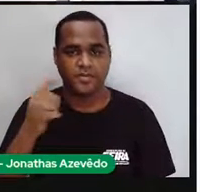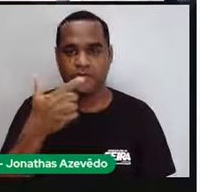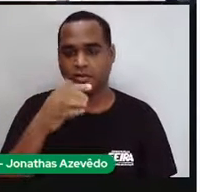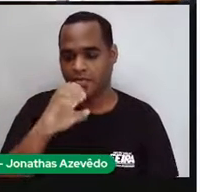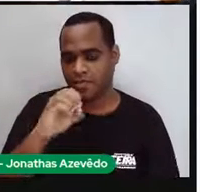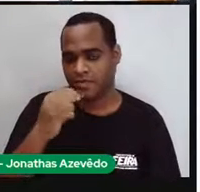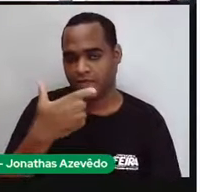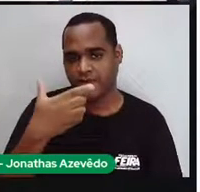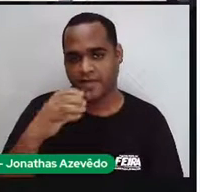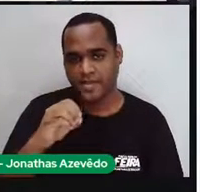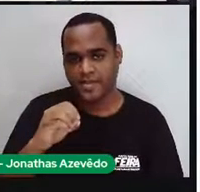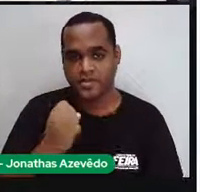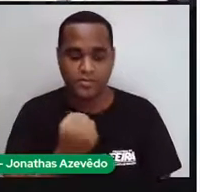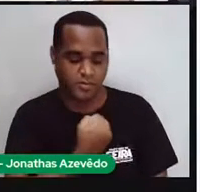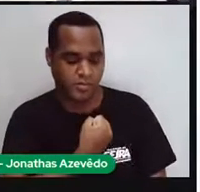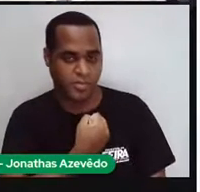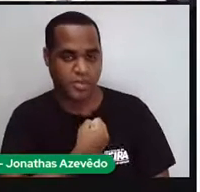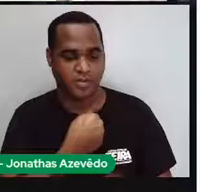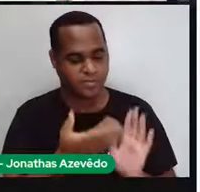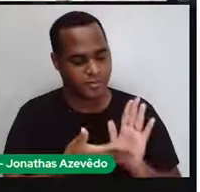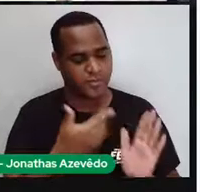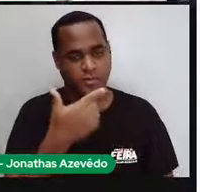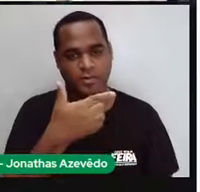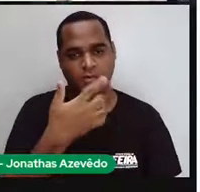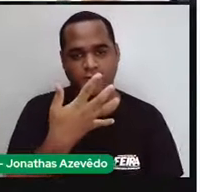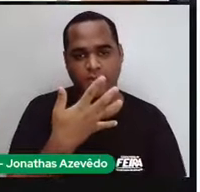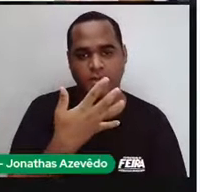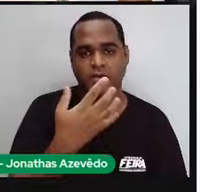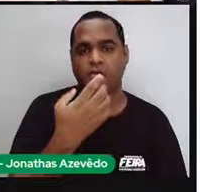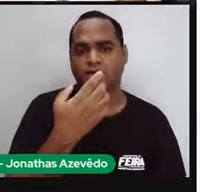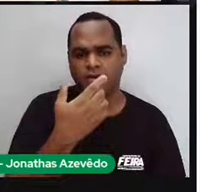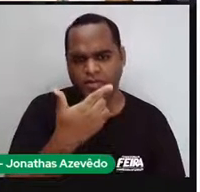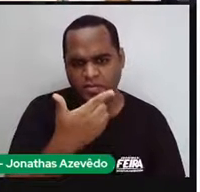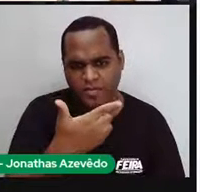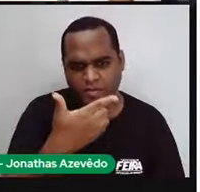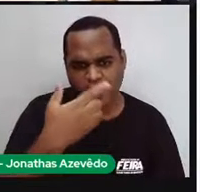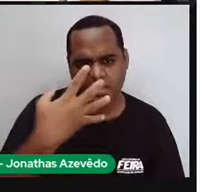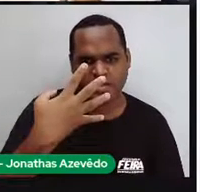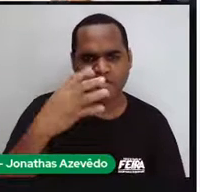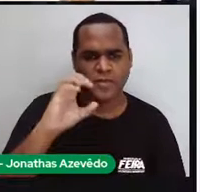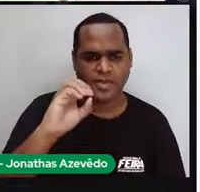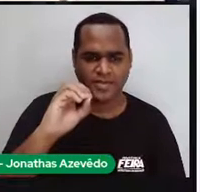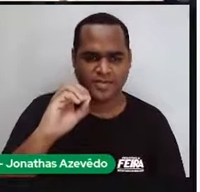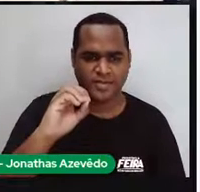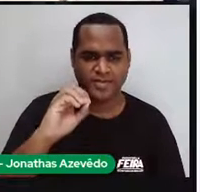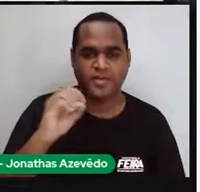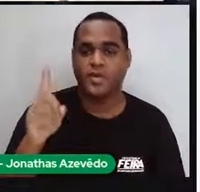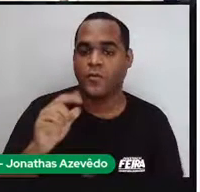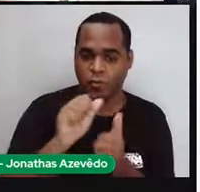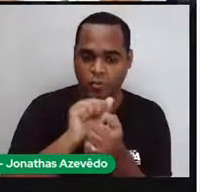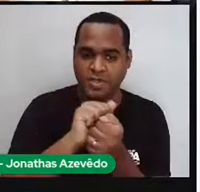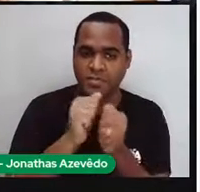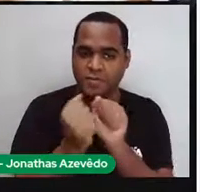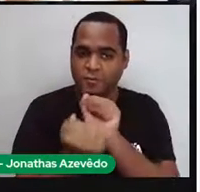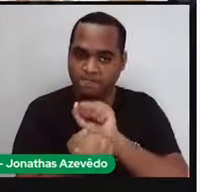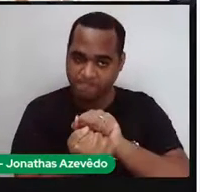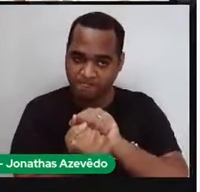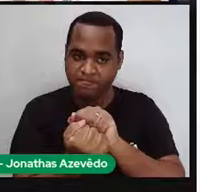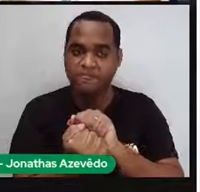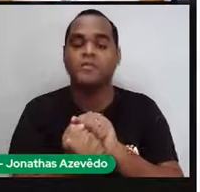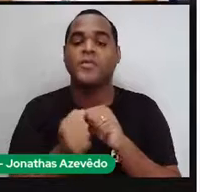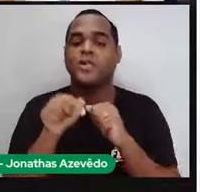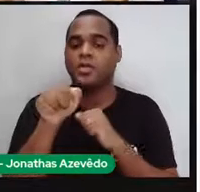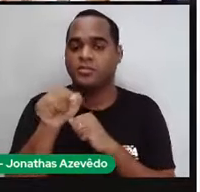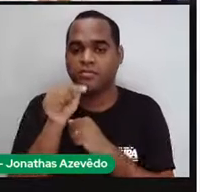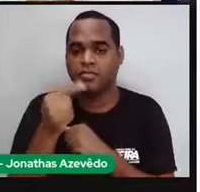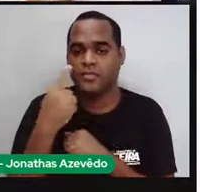do livro didático a 20 tá na página 140 só que eu fiz uma adaptação nessa situação para